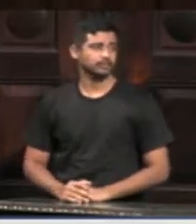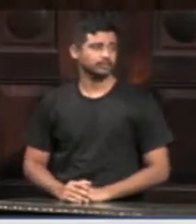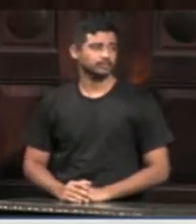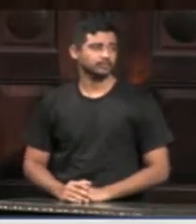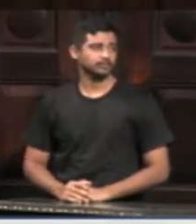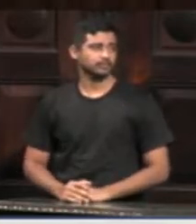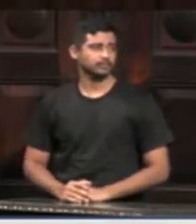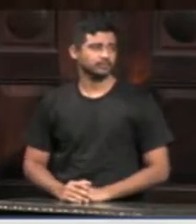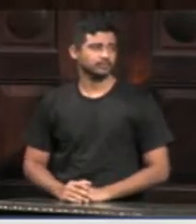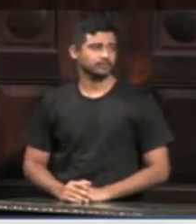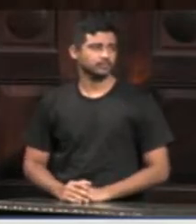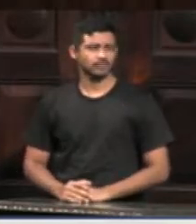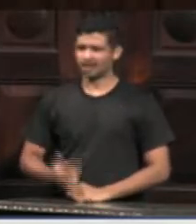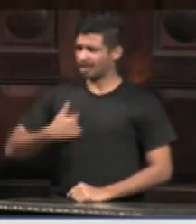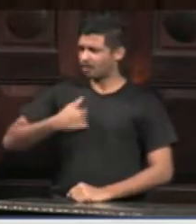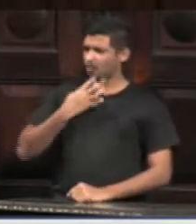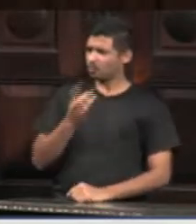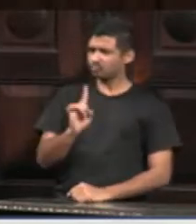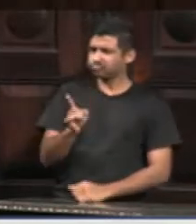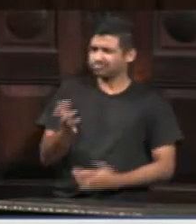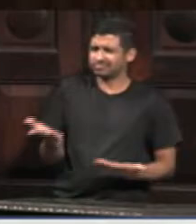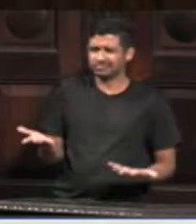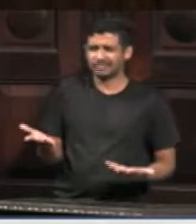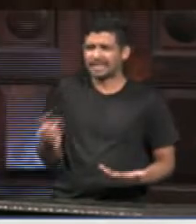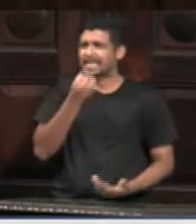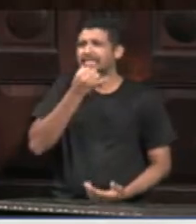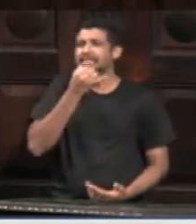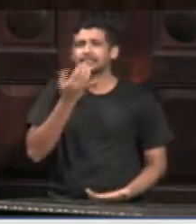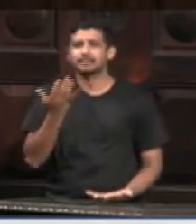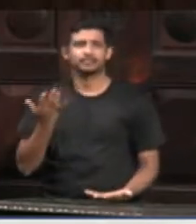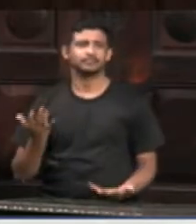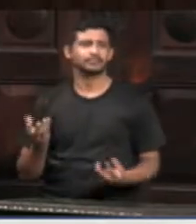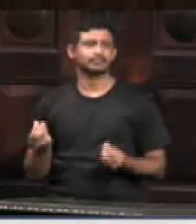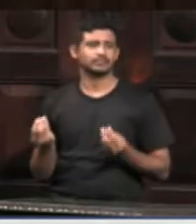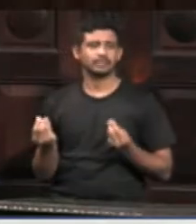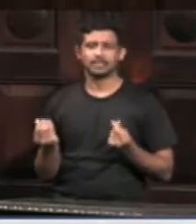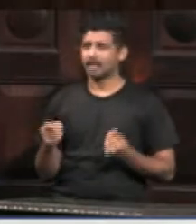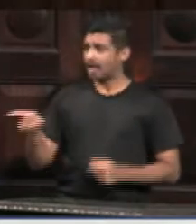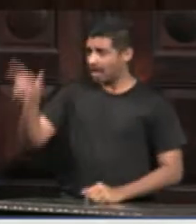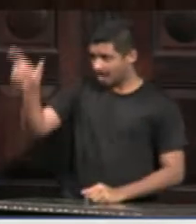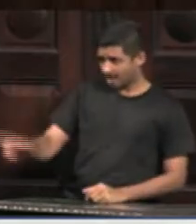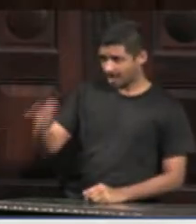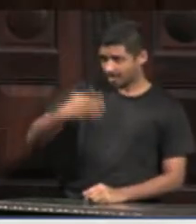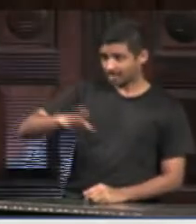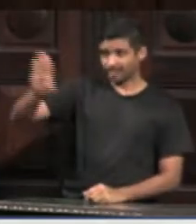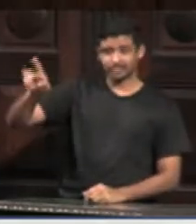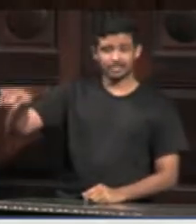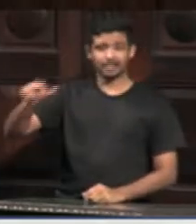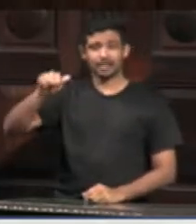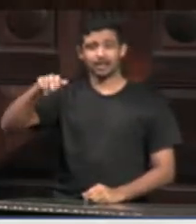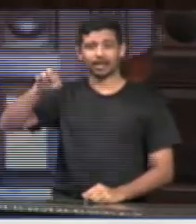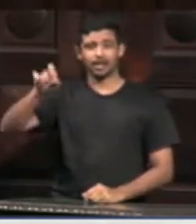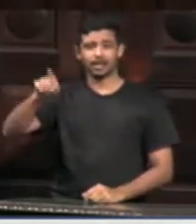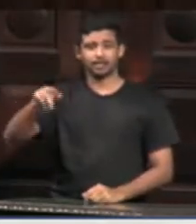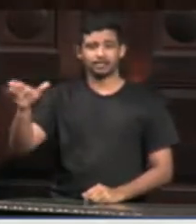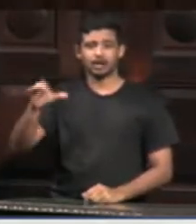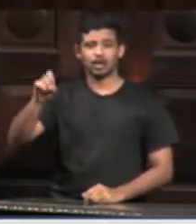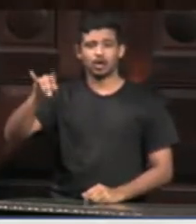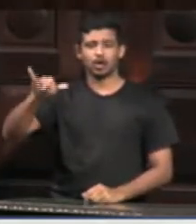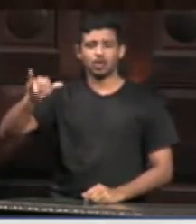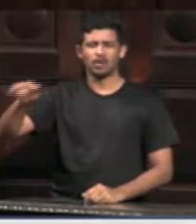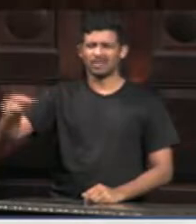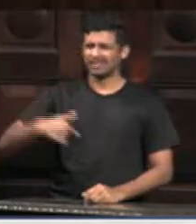Eu desconheço, por exemplo, no candidato a presidente André Correia, se